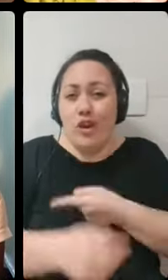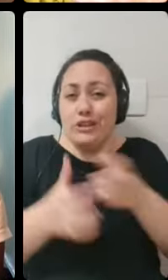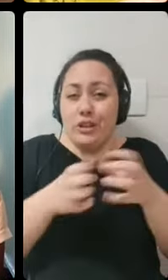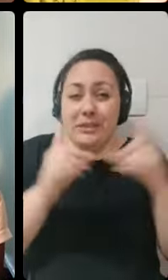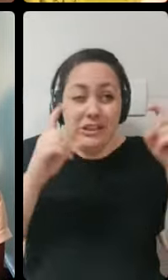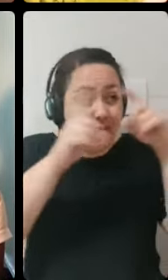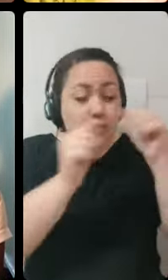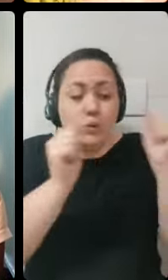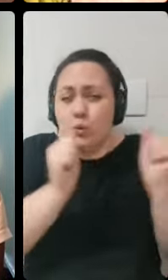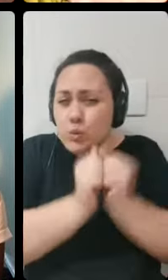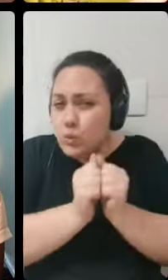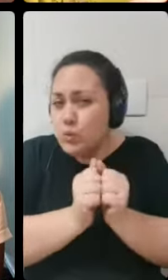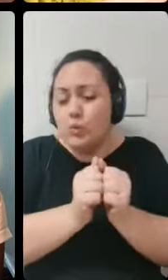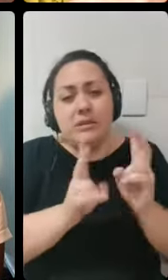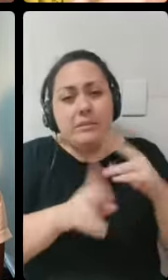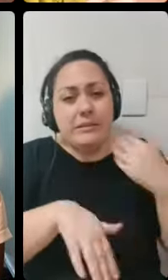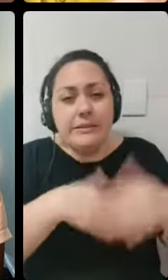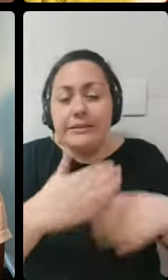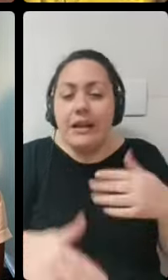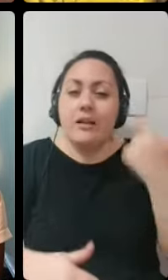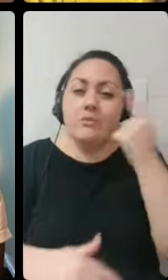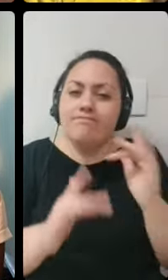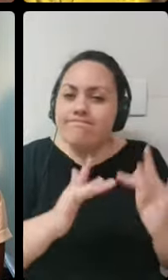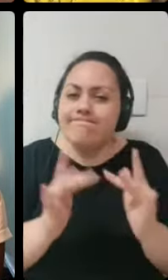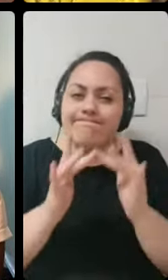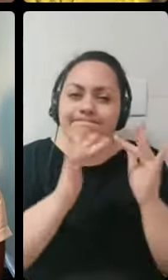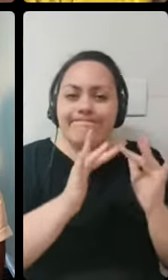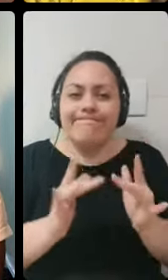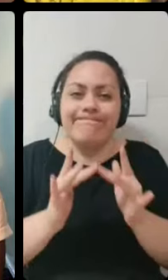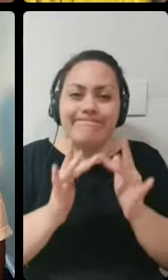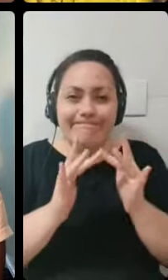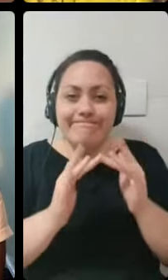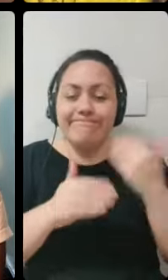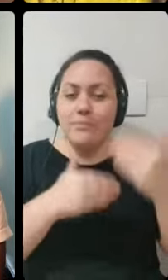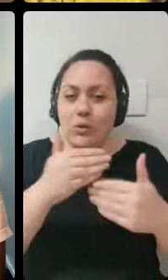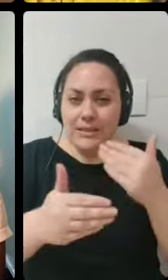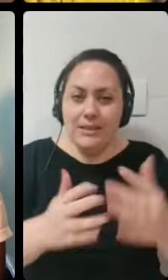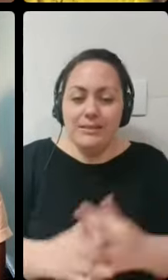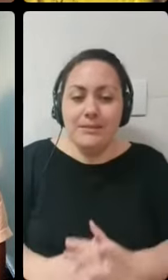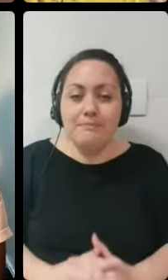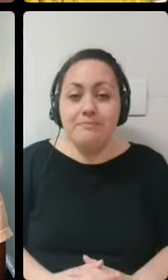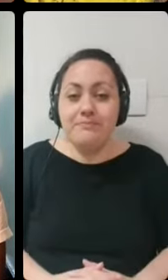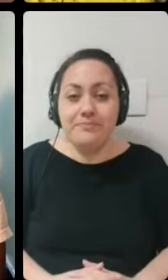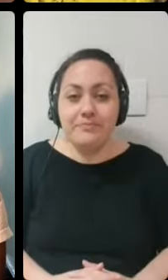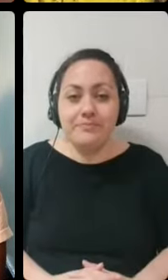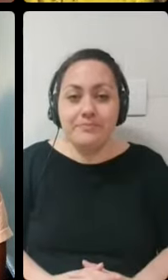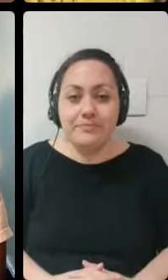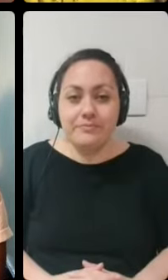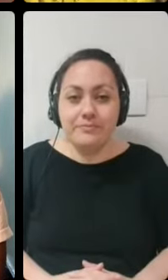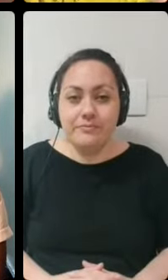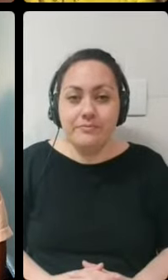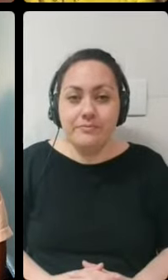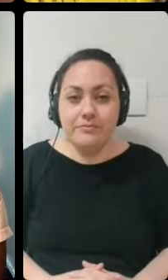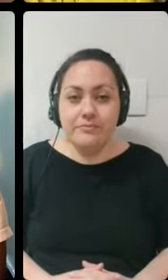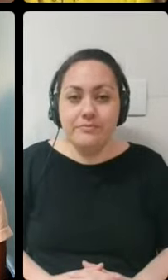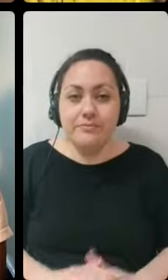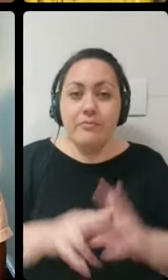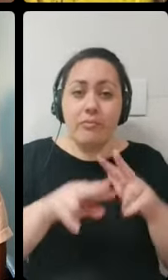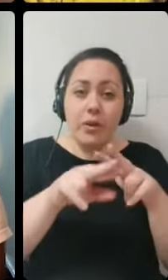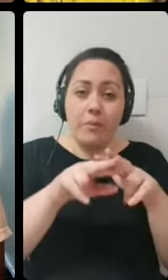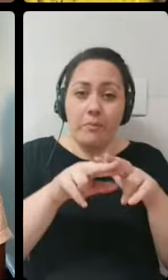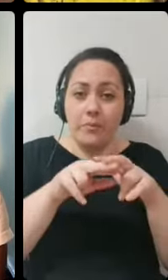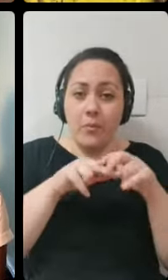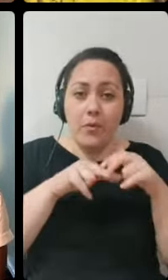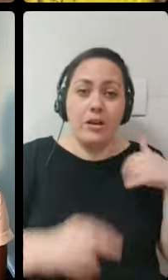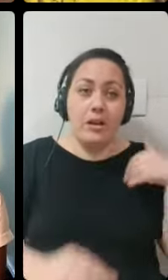gente conseguia se entender melhor em todo esse processo. No tanto que a gente chegou lá, tipo, eu senti que fluiu tudo muito